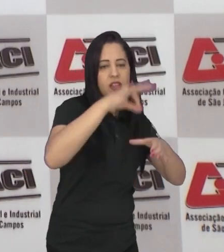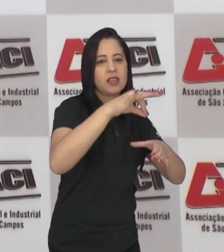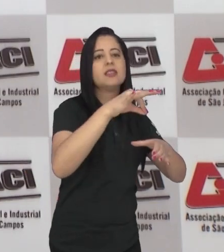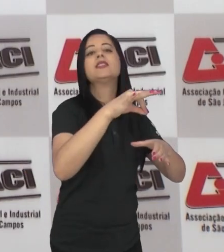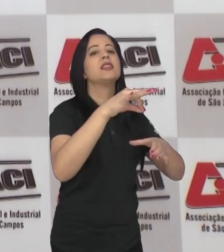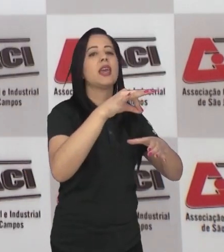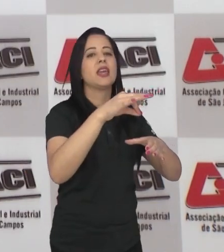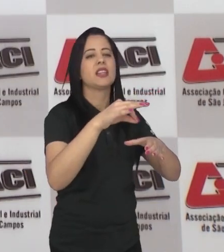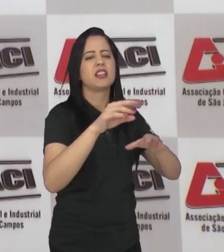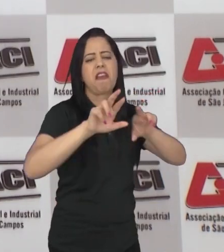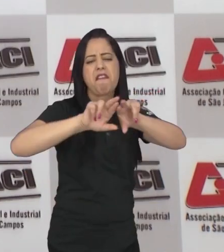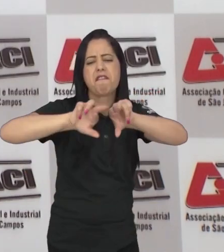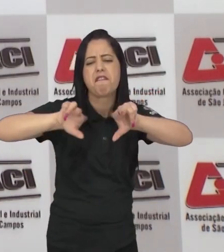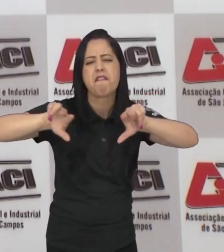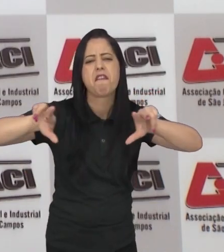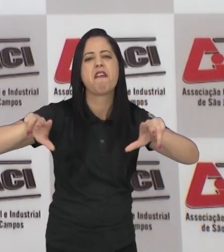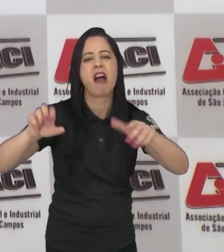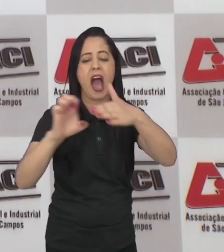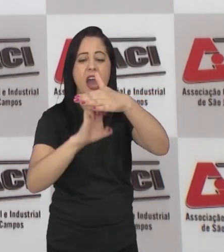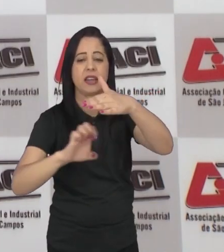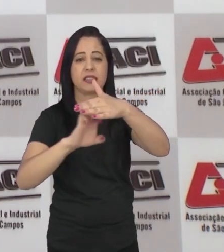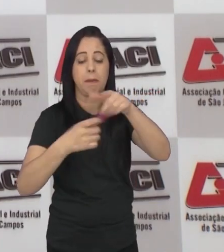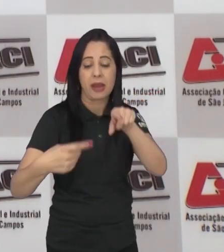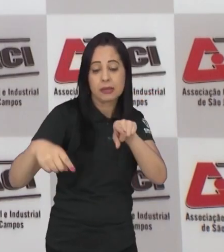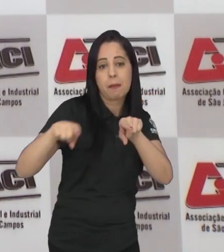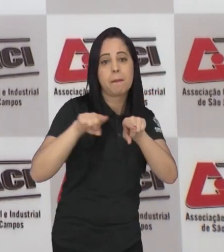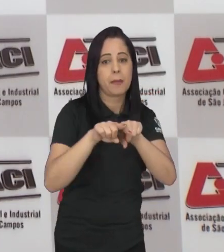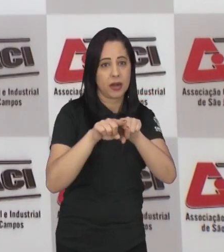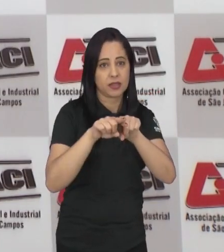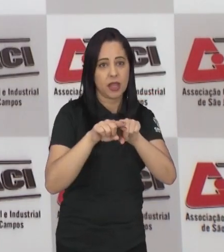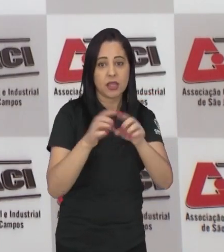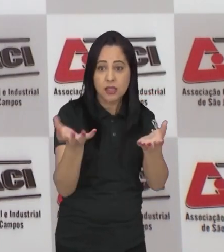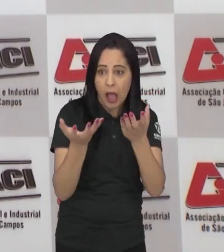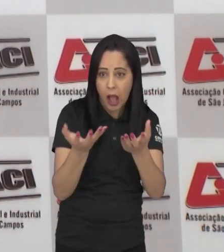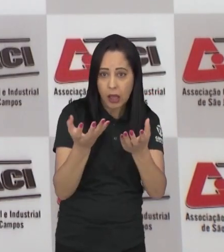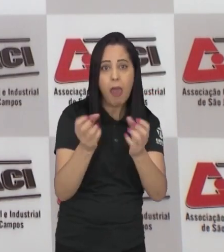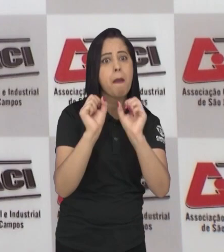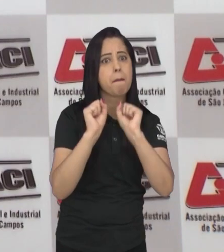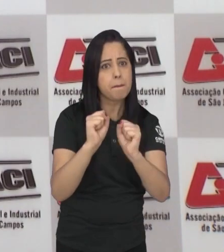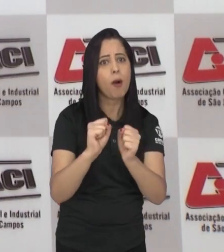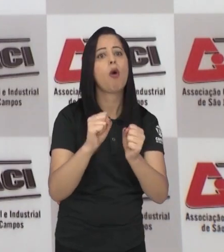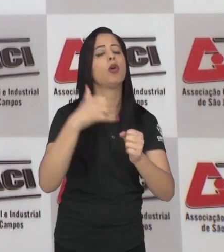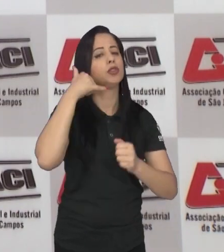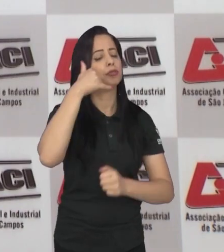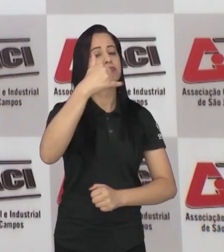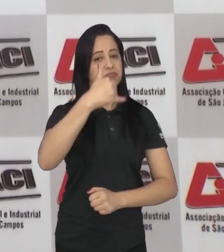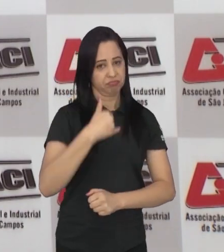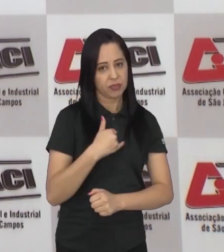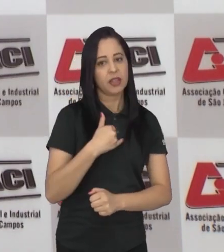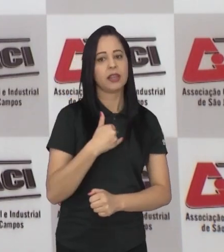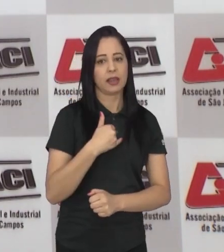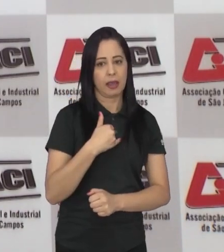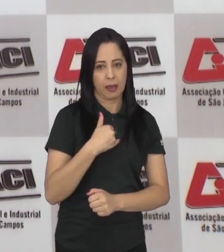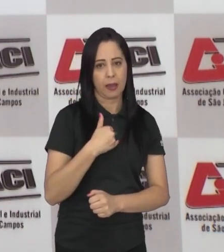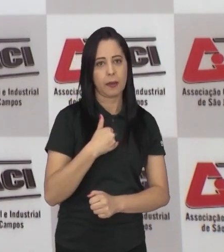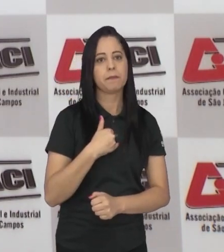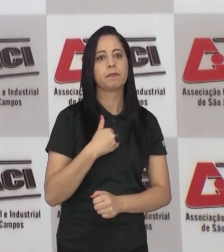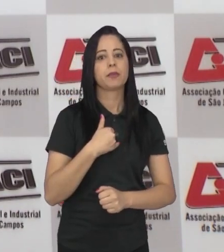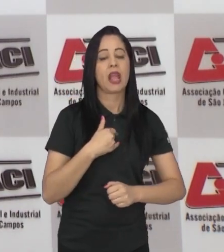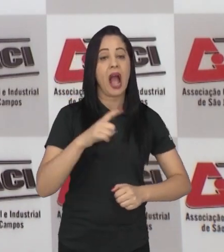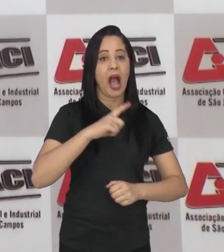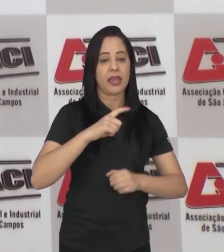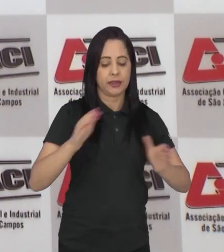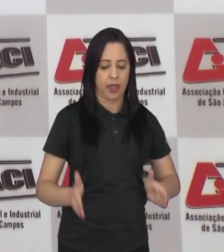que estão conosco, cedendo algum prêmio, algum ticket, e as empresas que ainda não são associadas, mas querem participar, pode entrar em